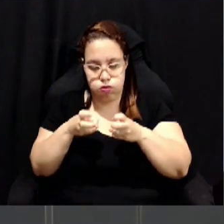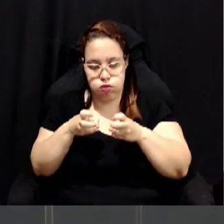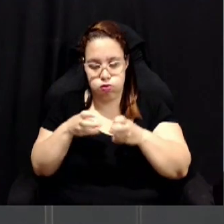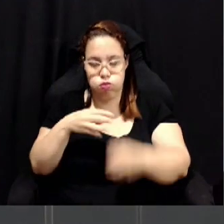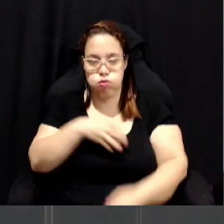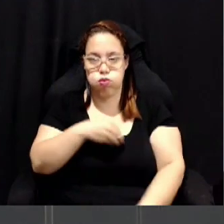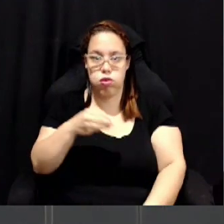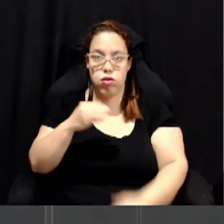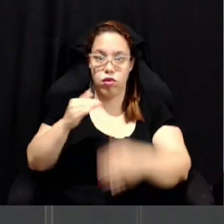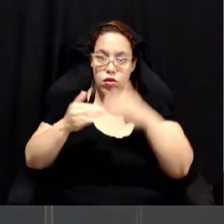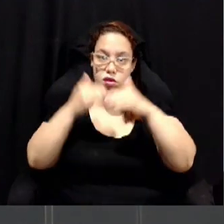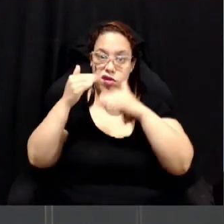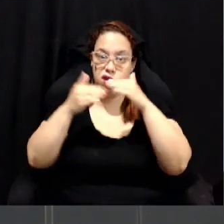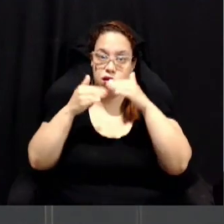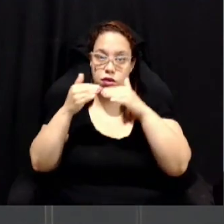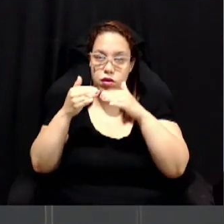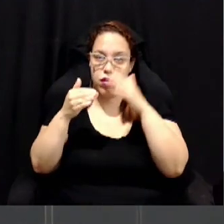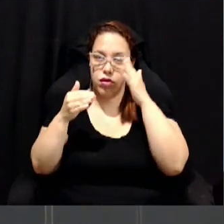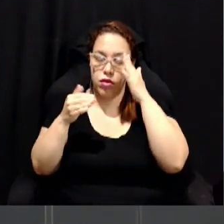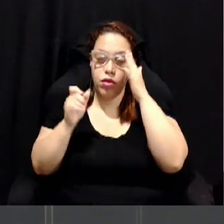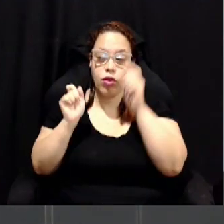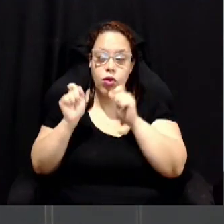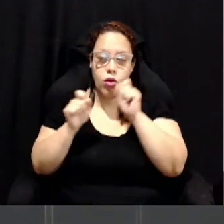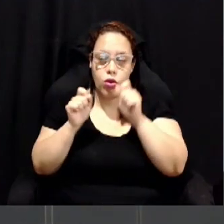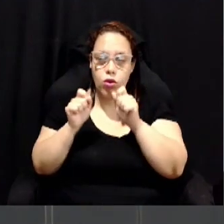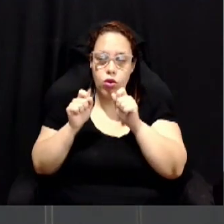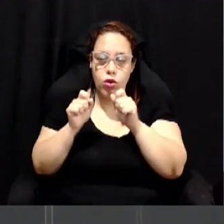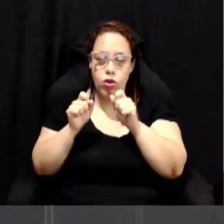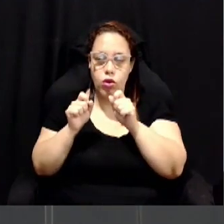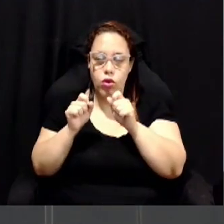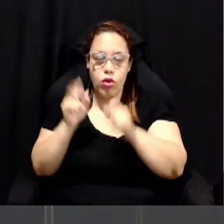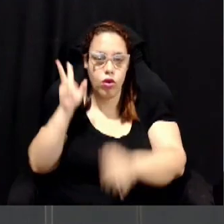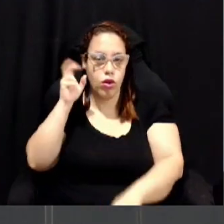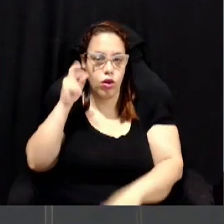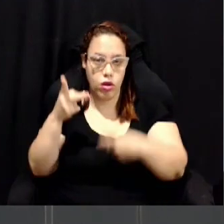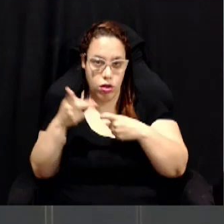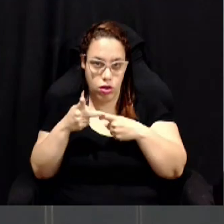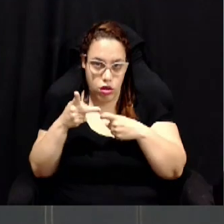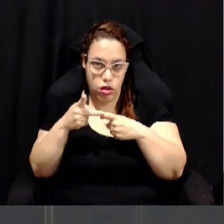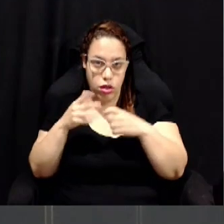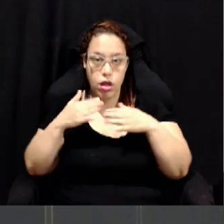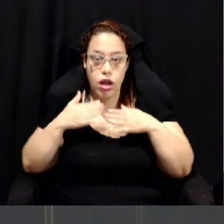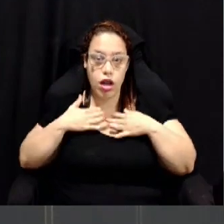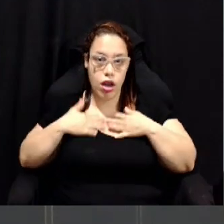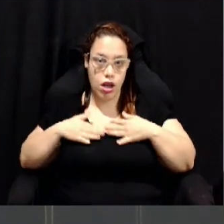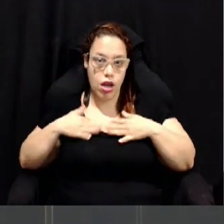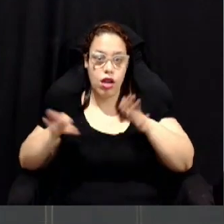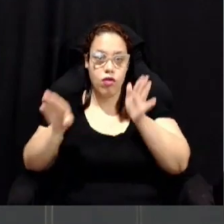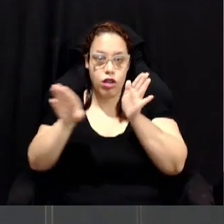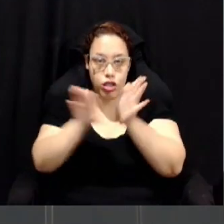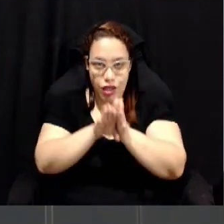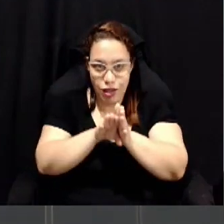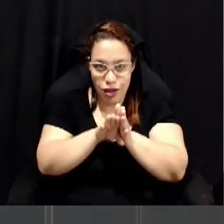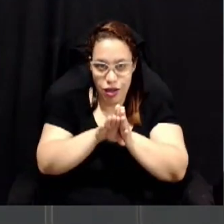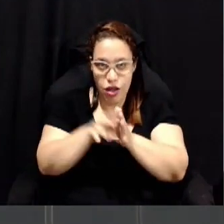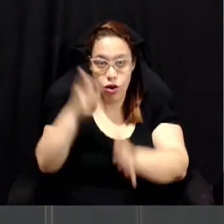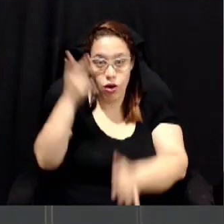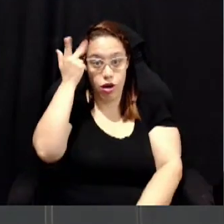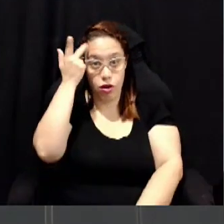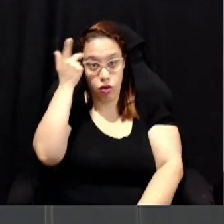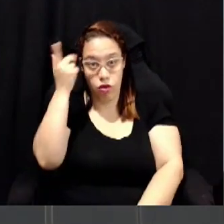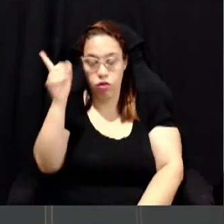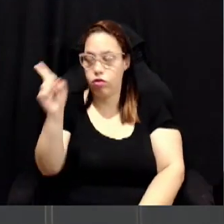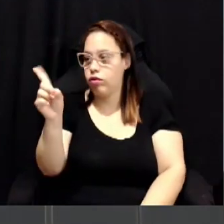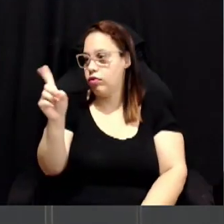desenvolvimento aquém, o que geralmente a gente ouve do pediatra é, calma, ele vai chegar lá, né, é normal. E não, né, se